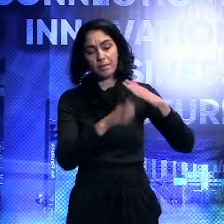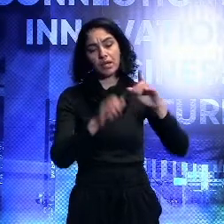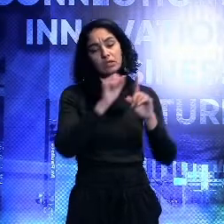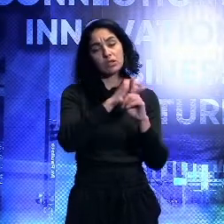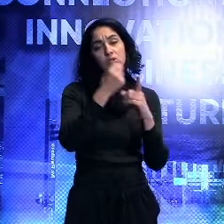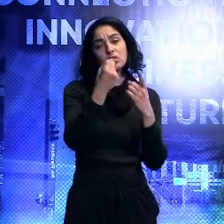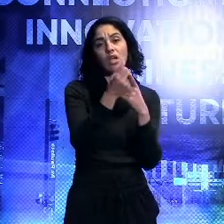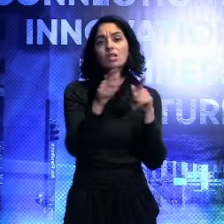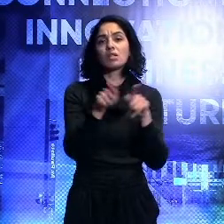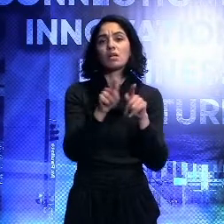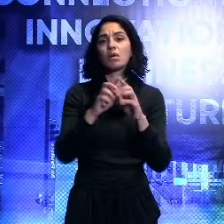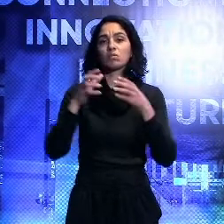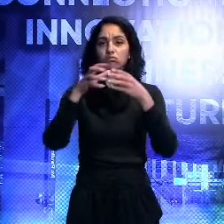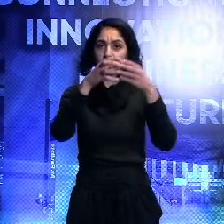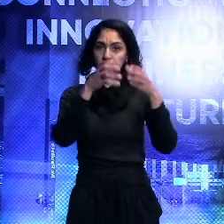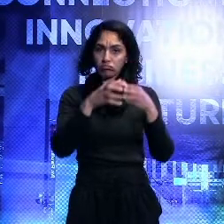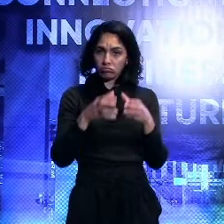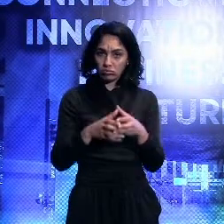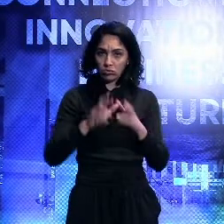para esses grupos.